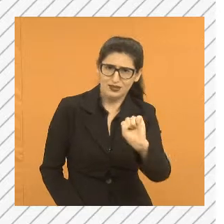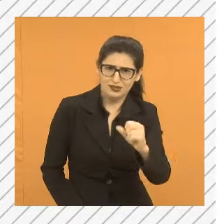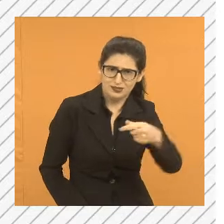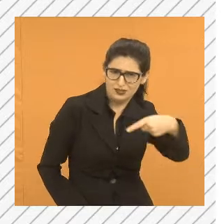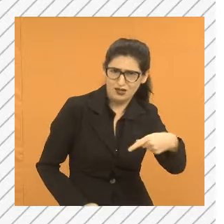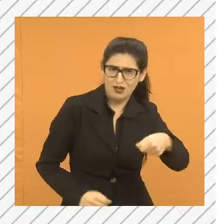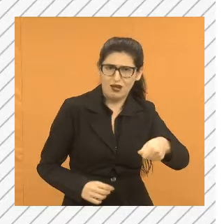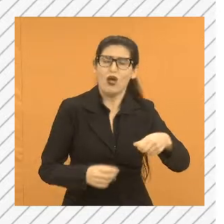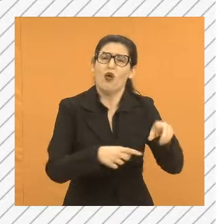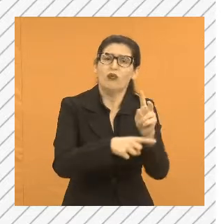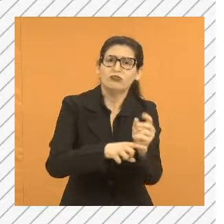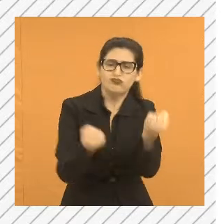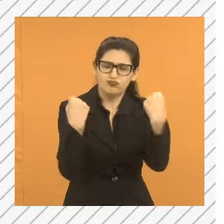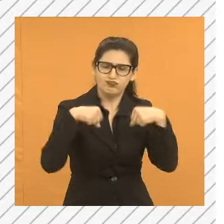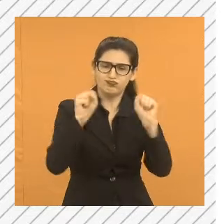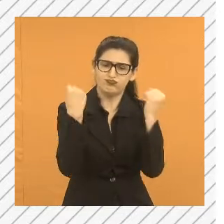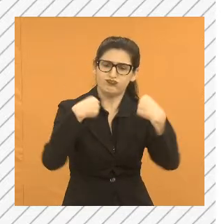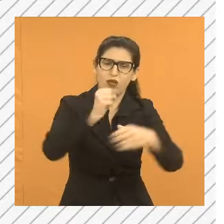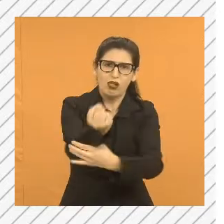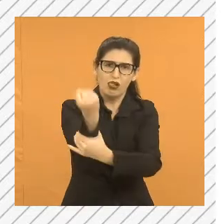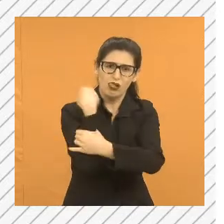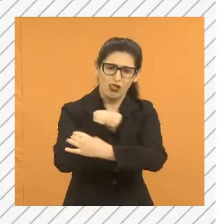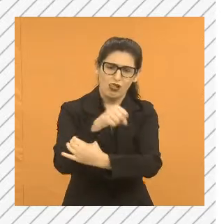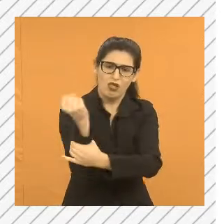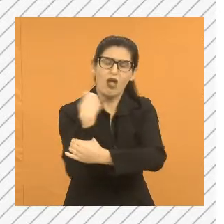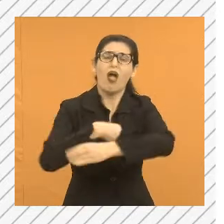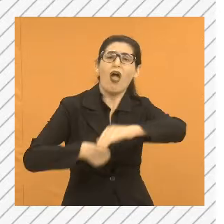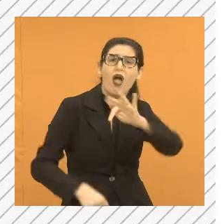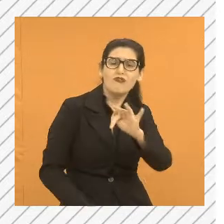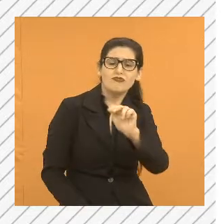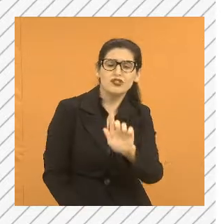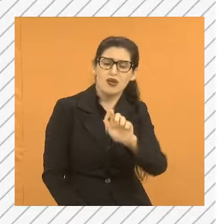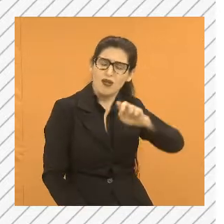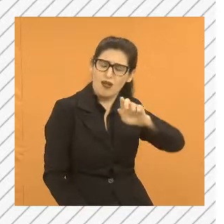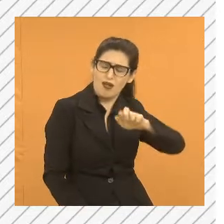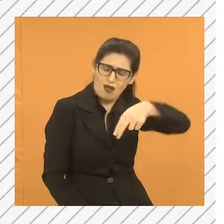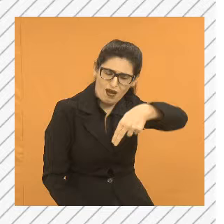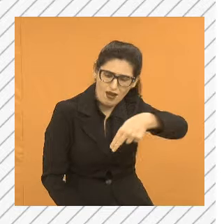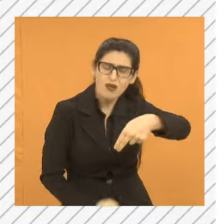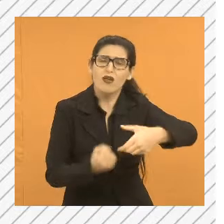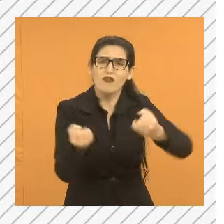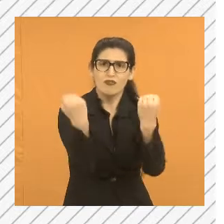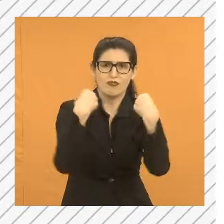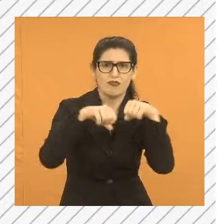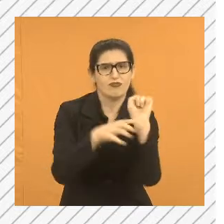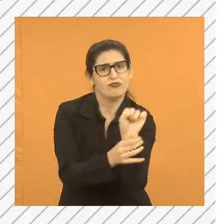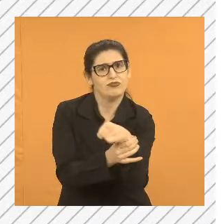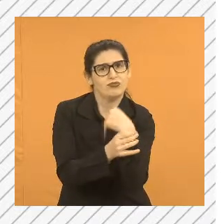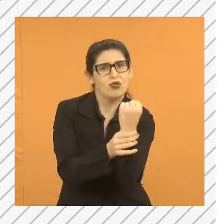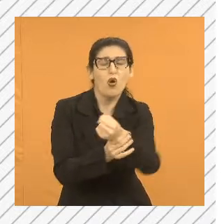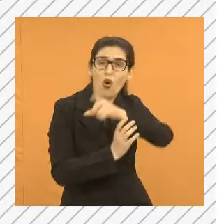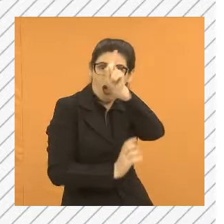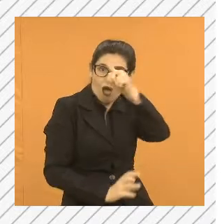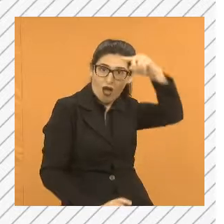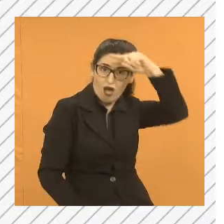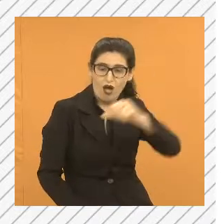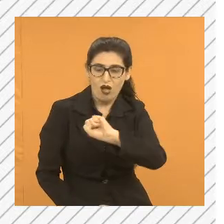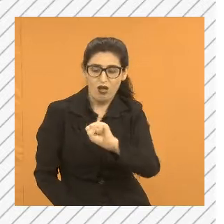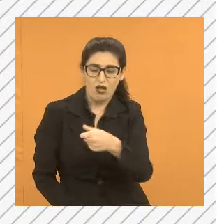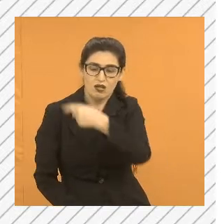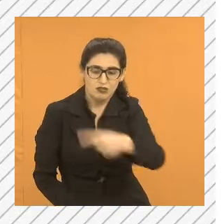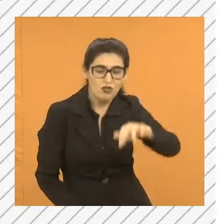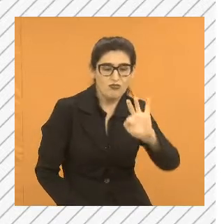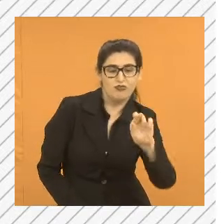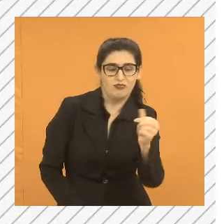de Reabilitação e Fisioterapia, FGN Fisioterapia, Hospital São Francisco de